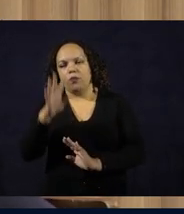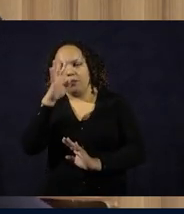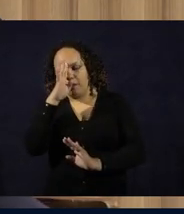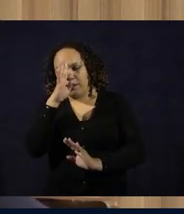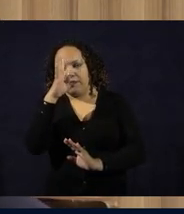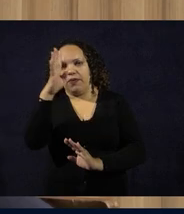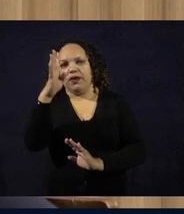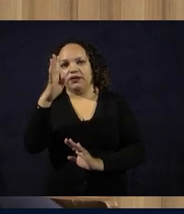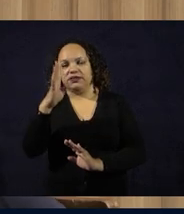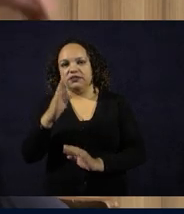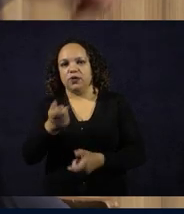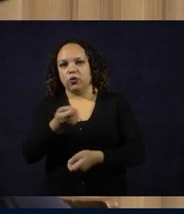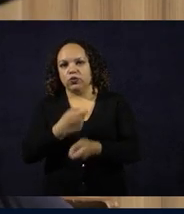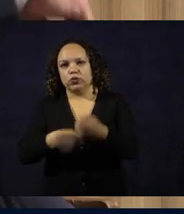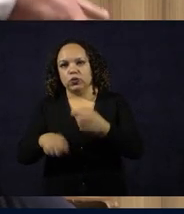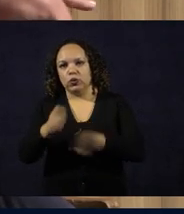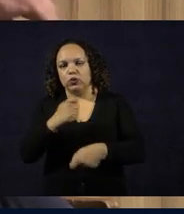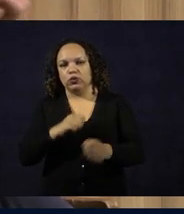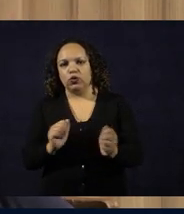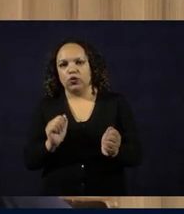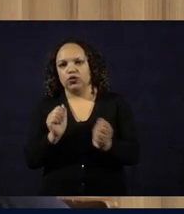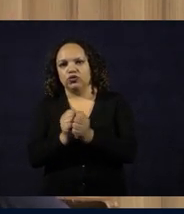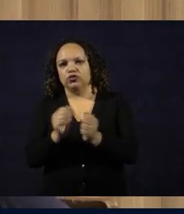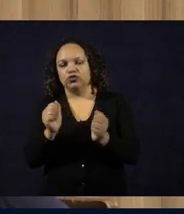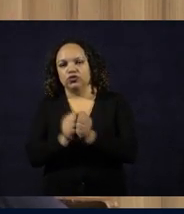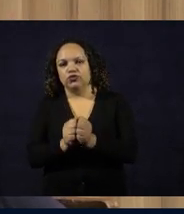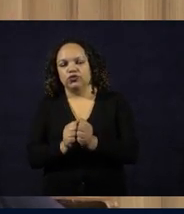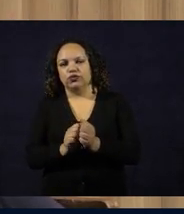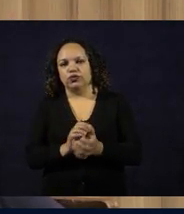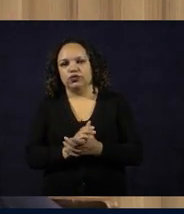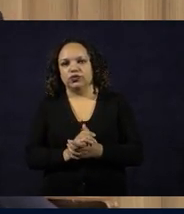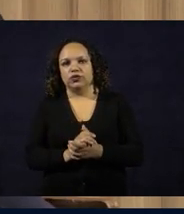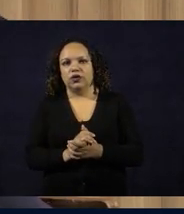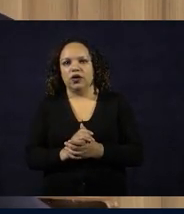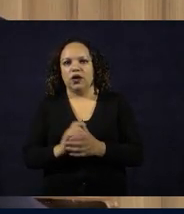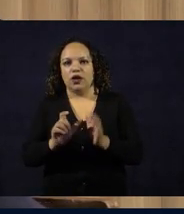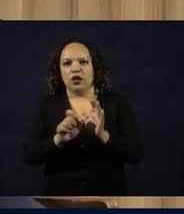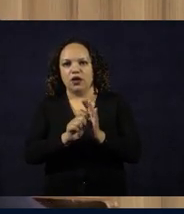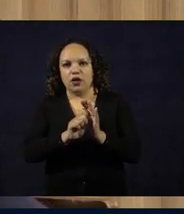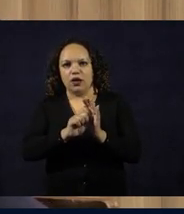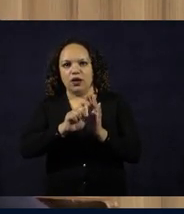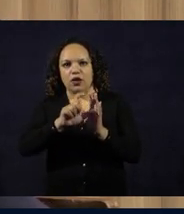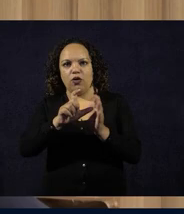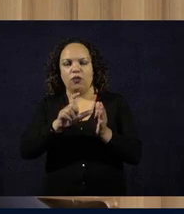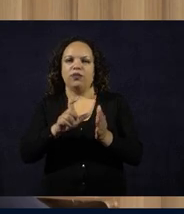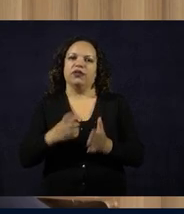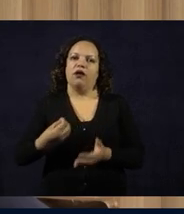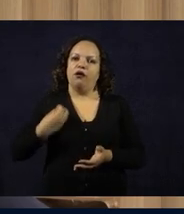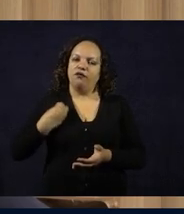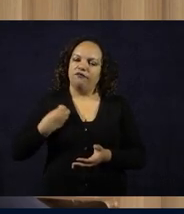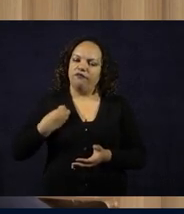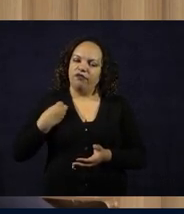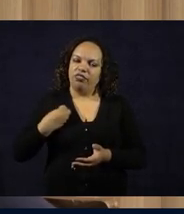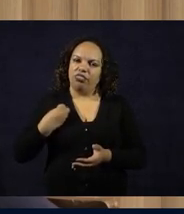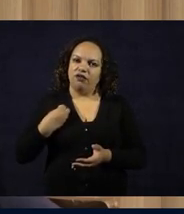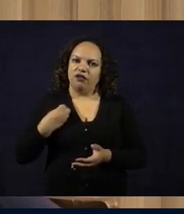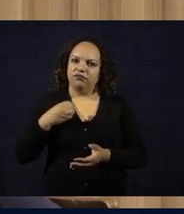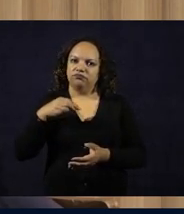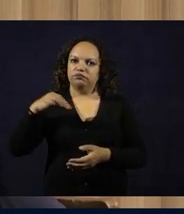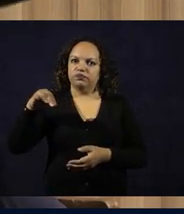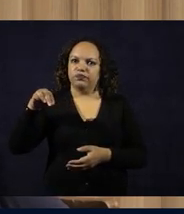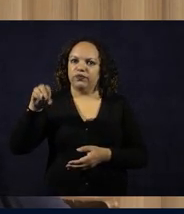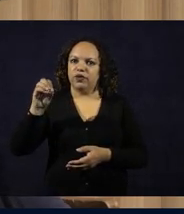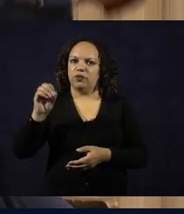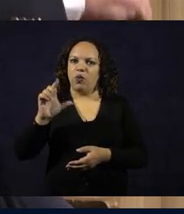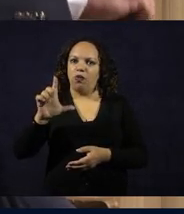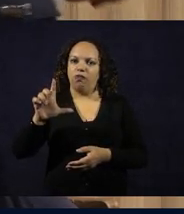desse controle integrado junto com biológico é aumentar a vida útil dessas moléculas e isso